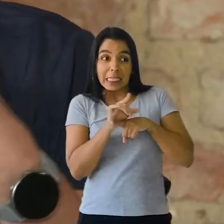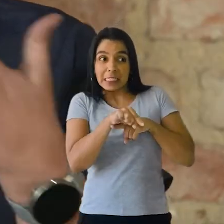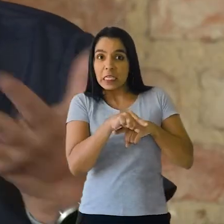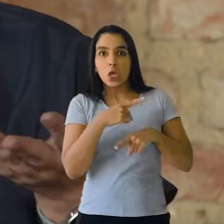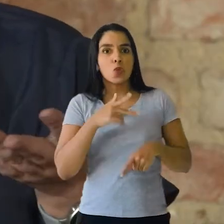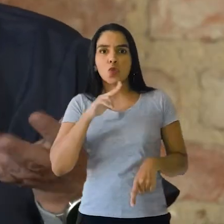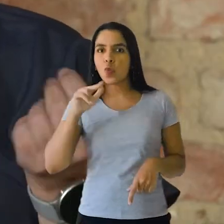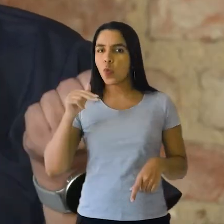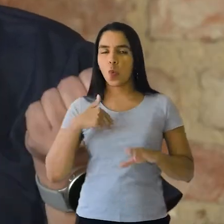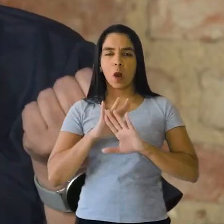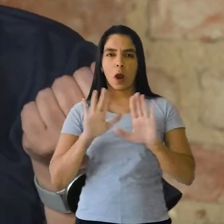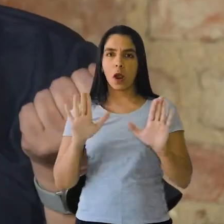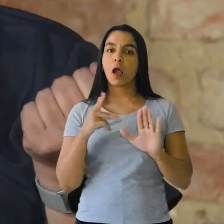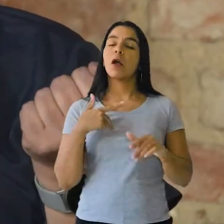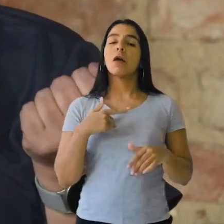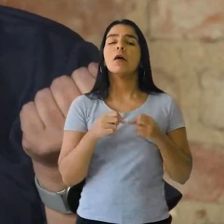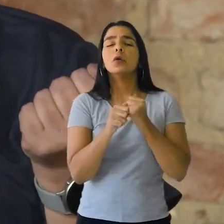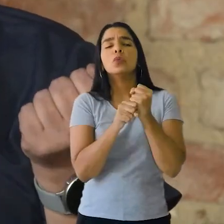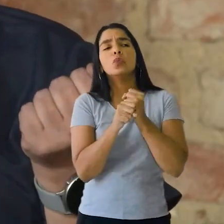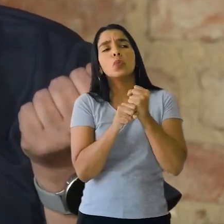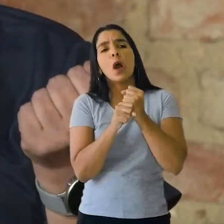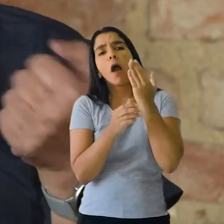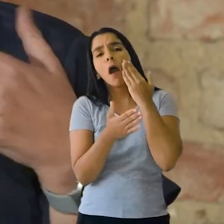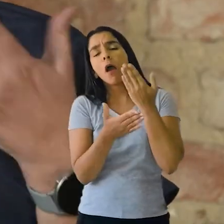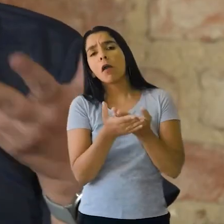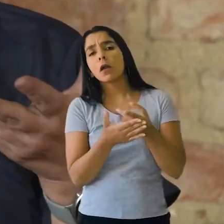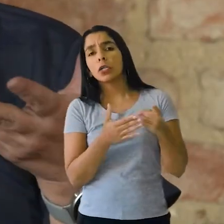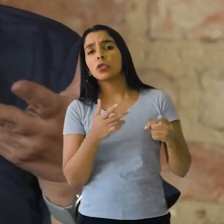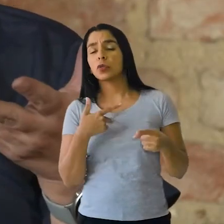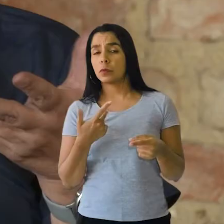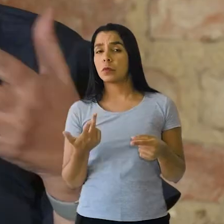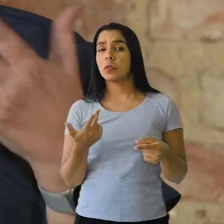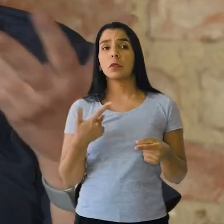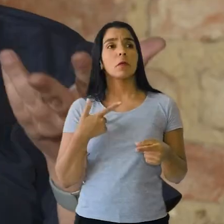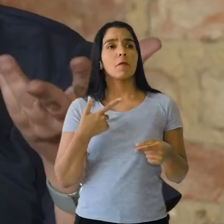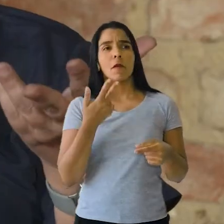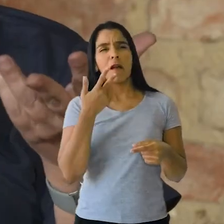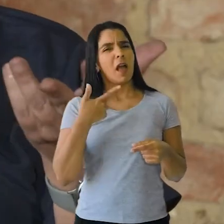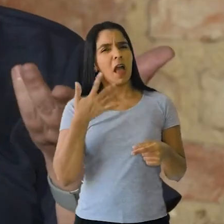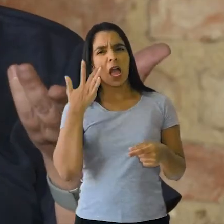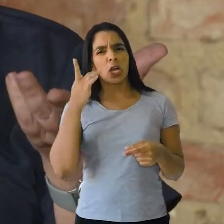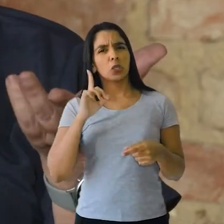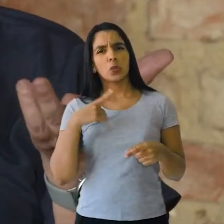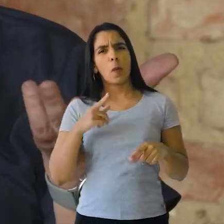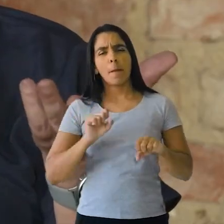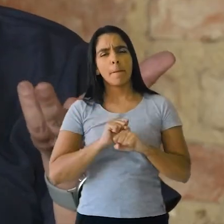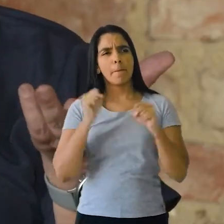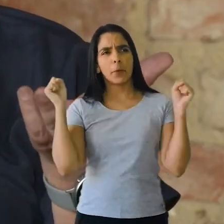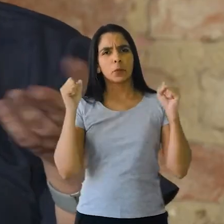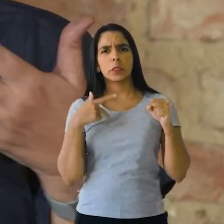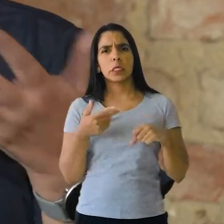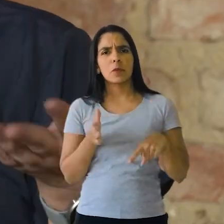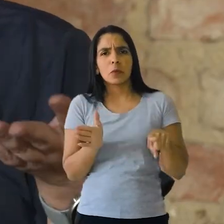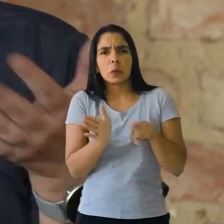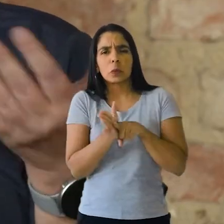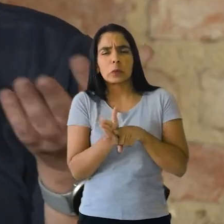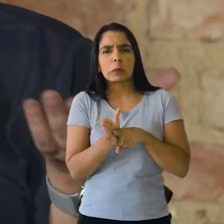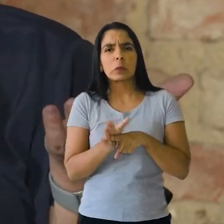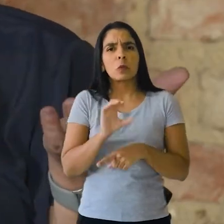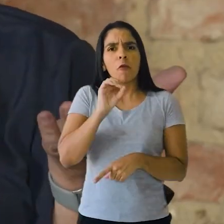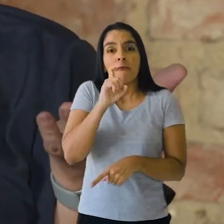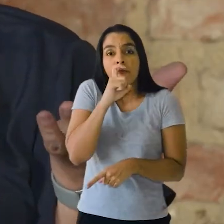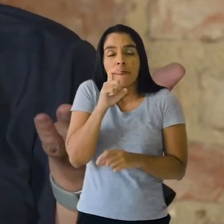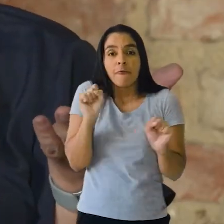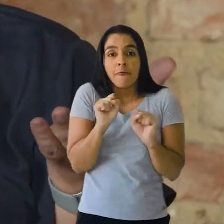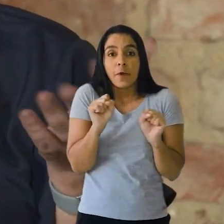então, mas nunca mais num balanço de energia tão negativo. Por muitos anos, não se acreditou que esse balanço fosse possível, um balanço